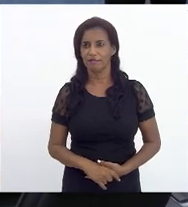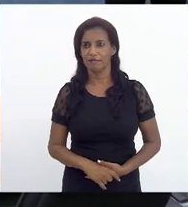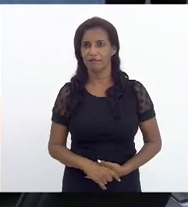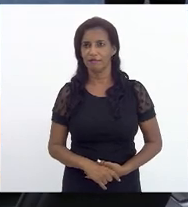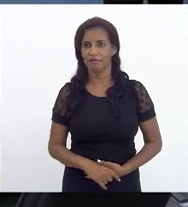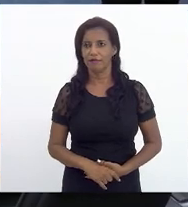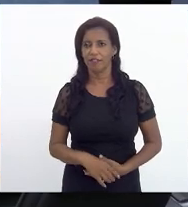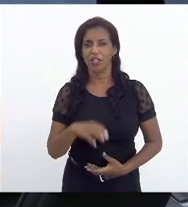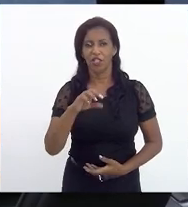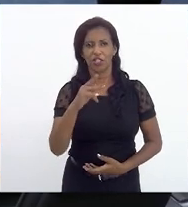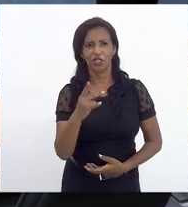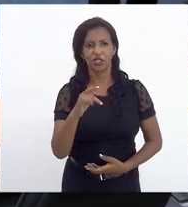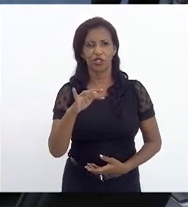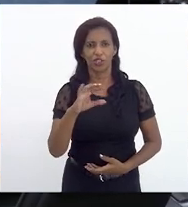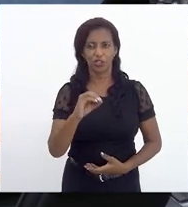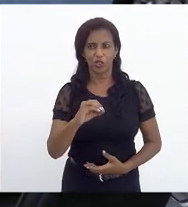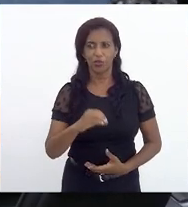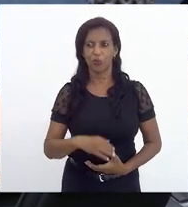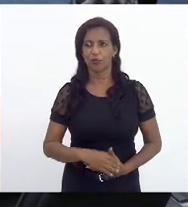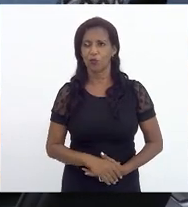Boa tarde, Chico Machado.